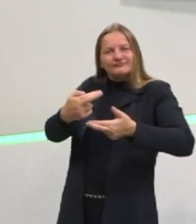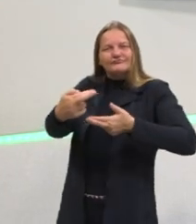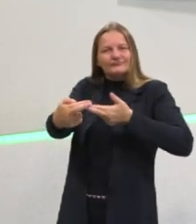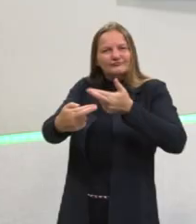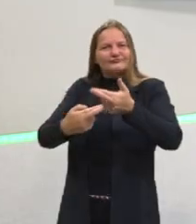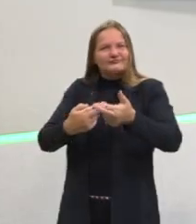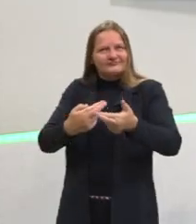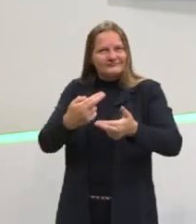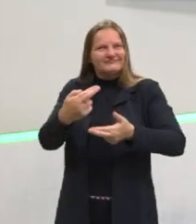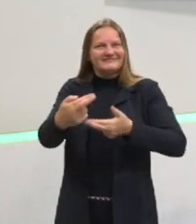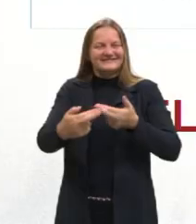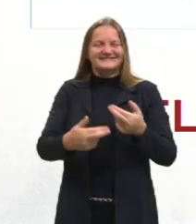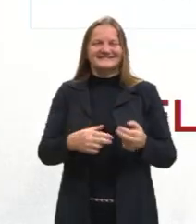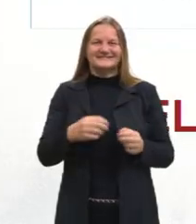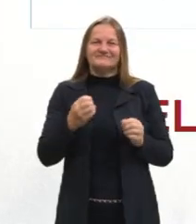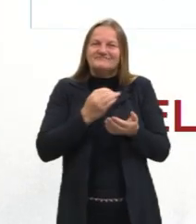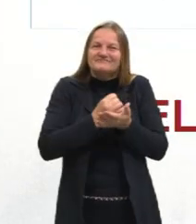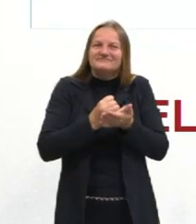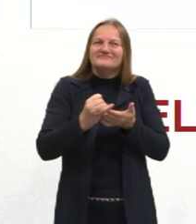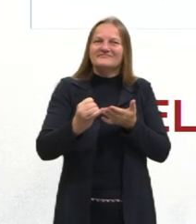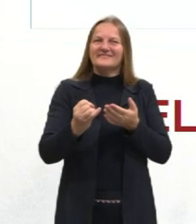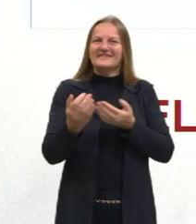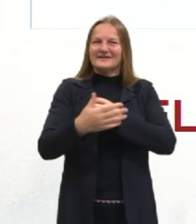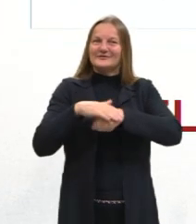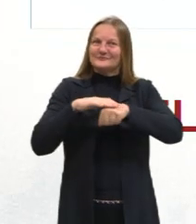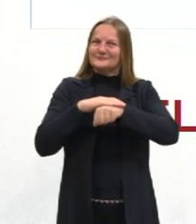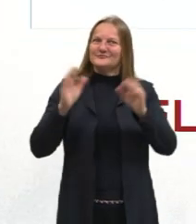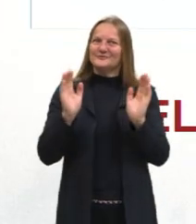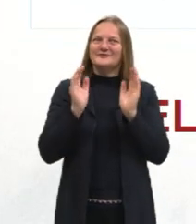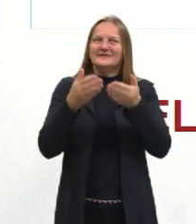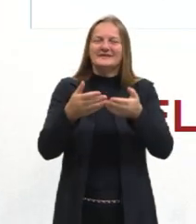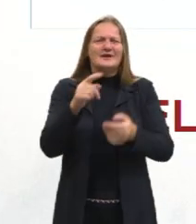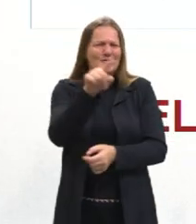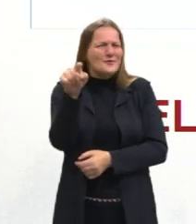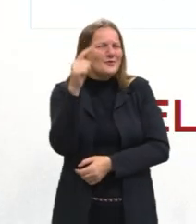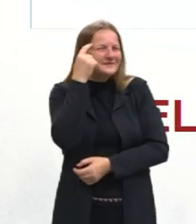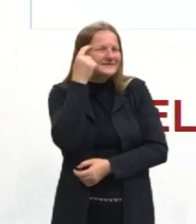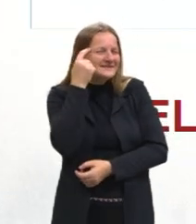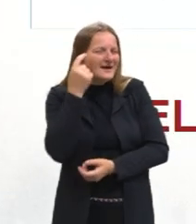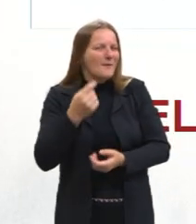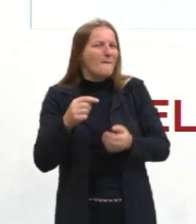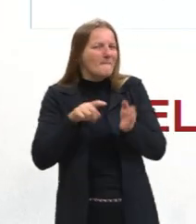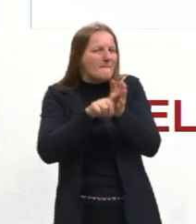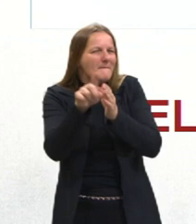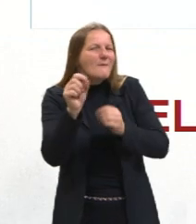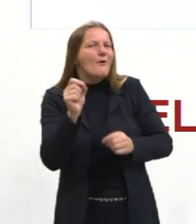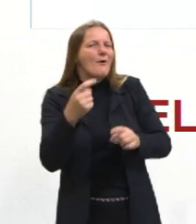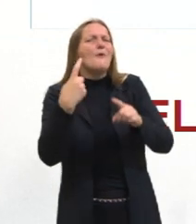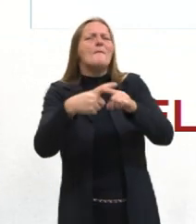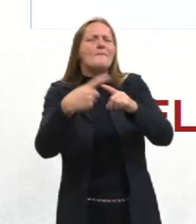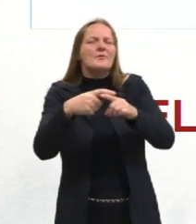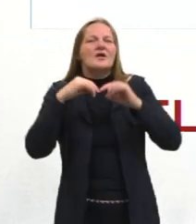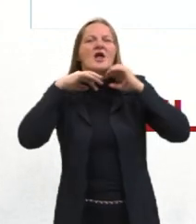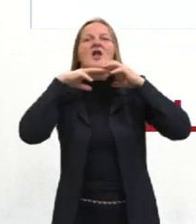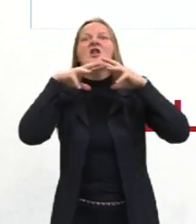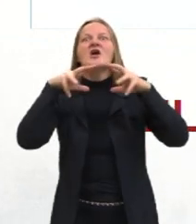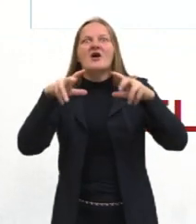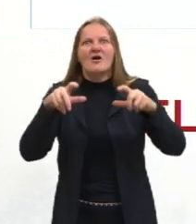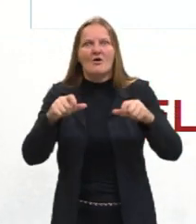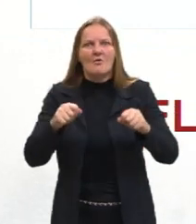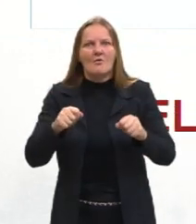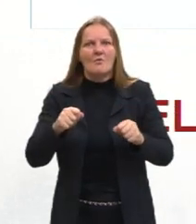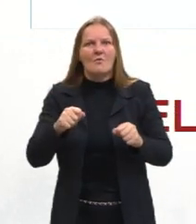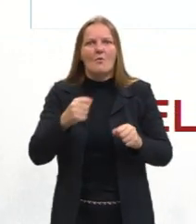falar Tá bom você já se perguntaram porque os leões são